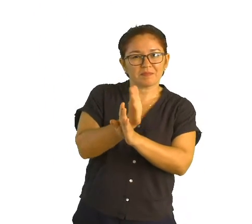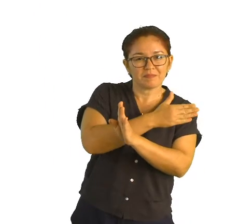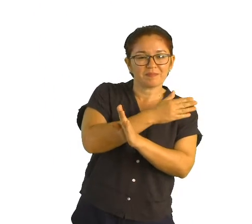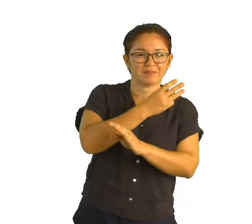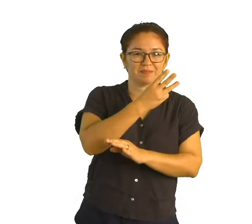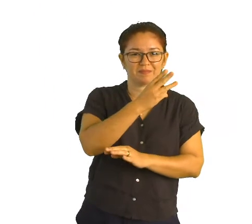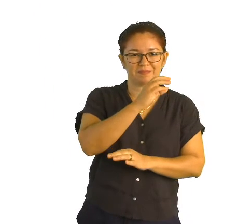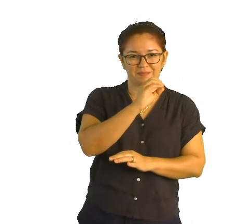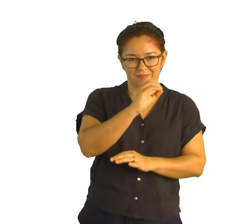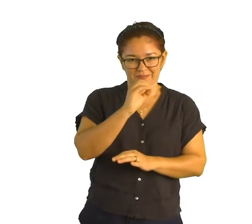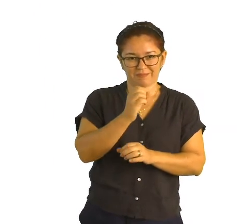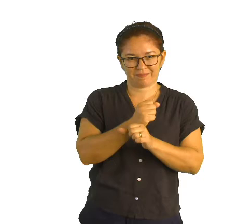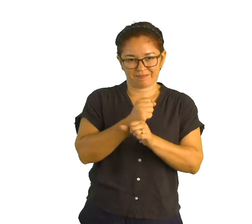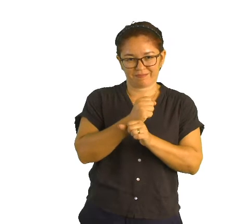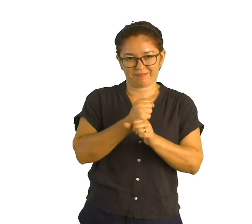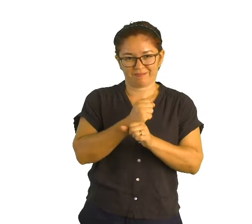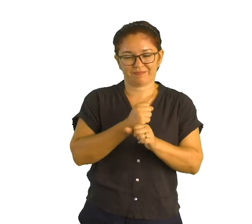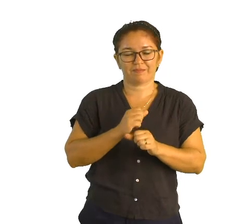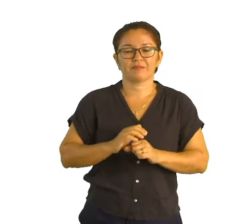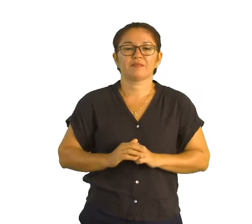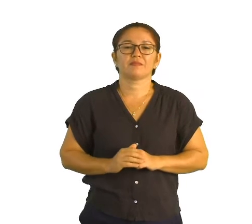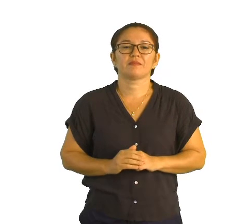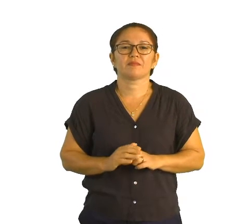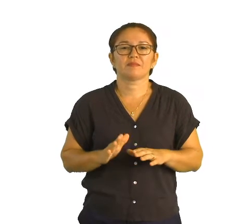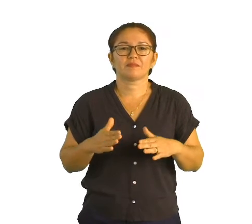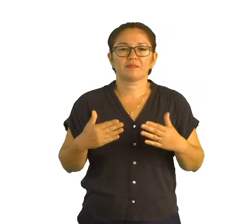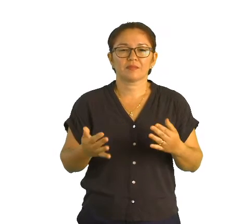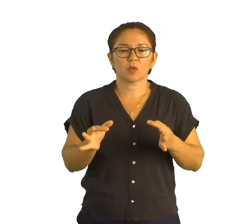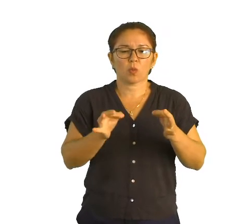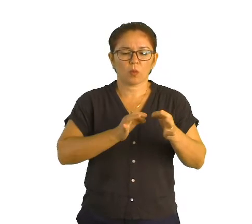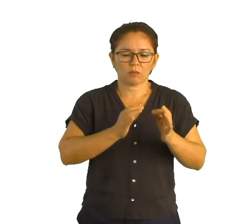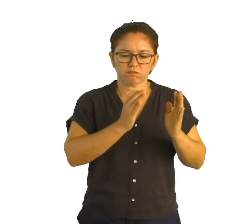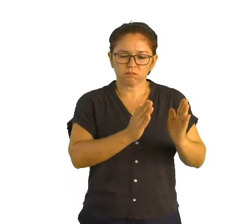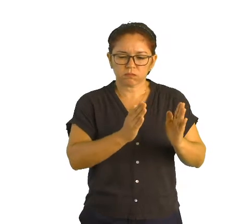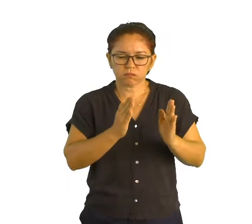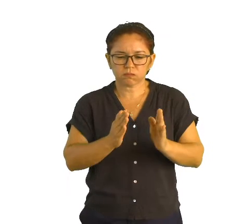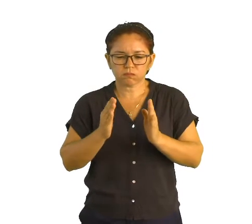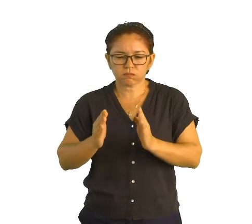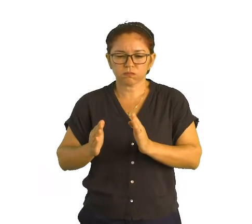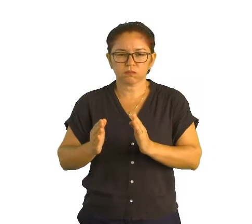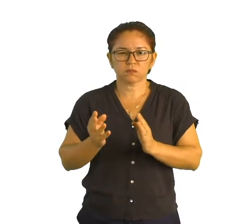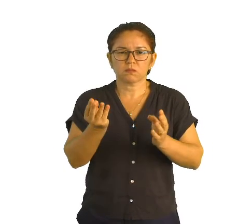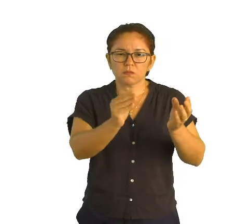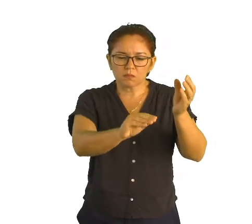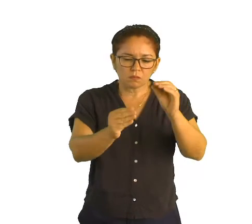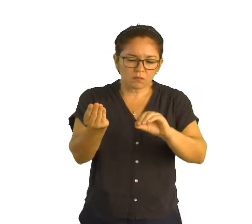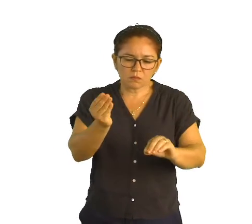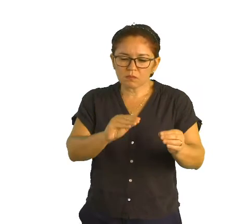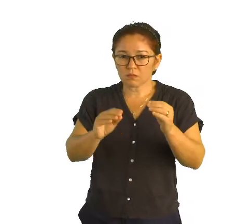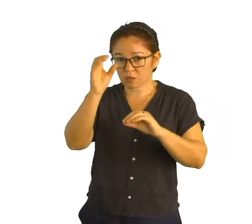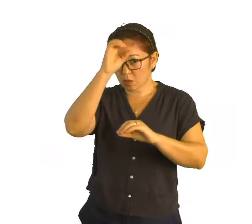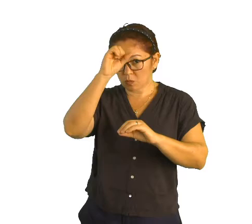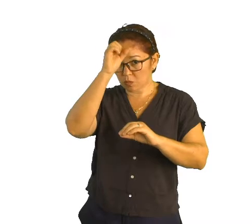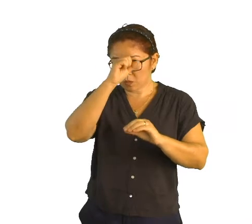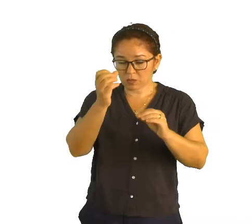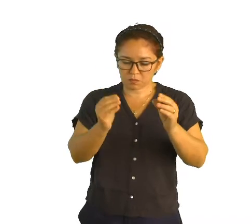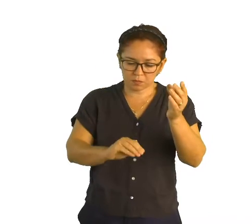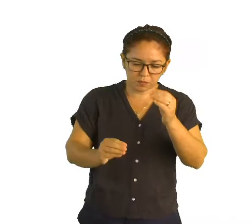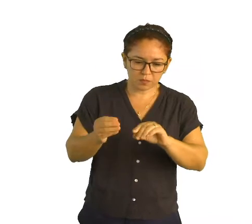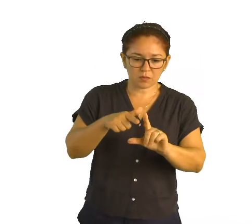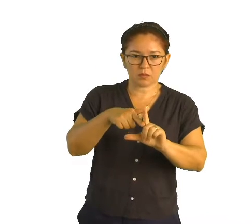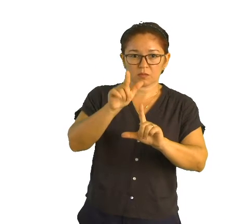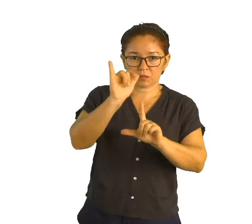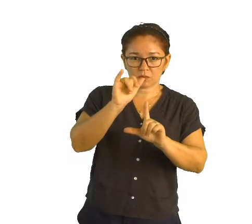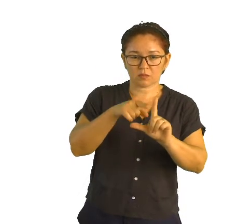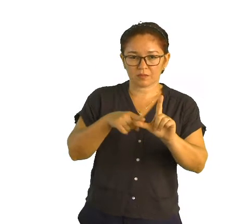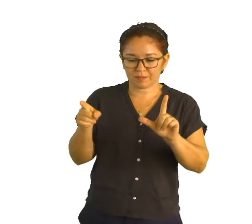uma ideia da importância dessa organização, a geometria que estudamos hoje é praticamente a